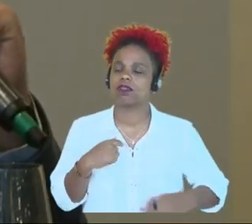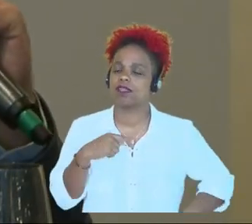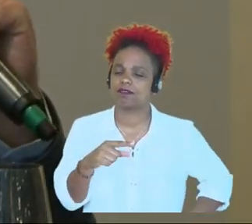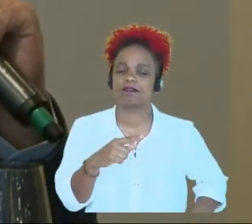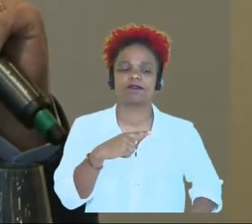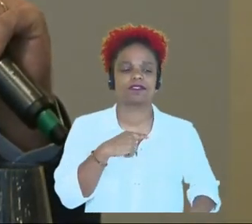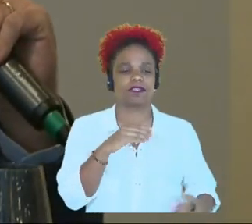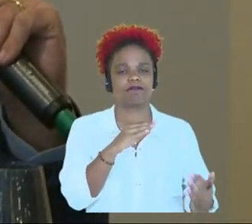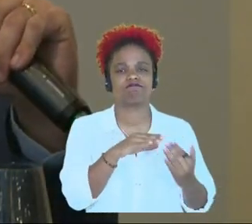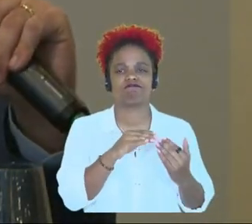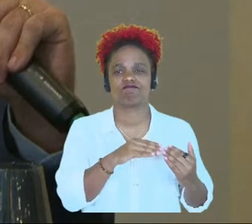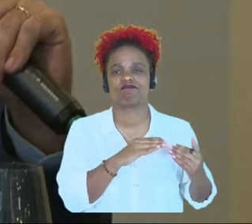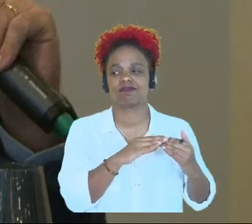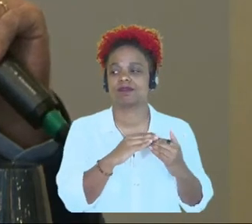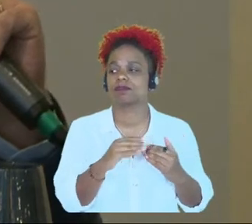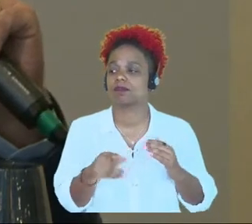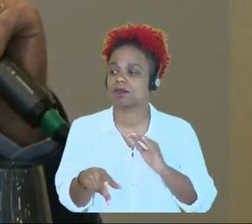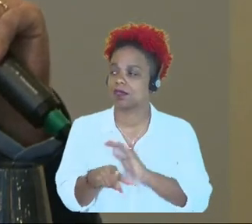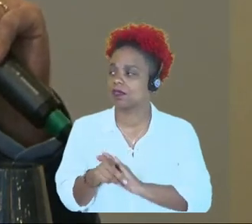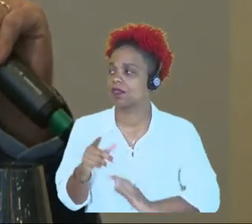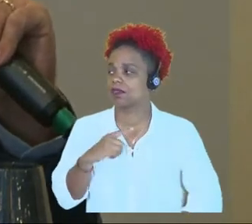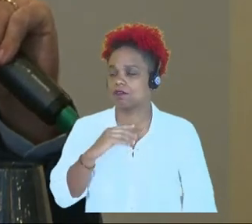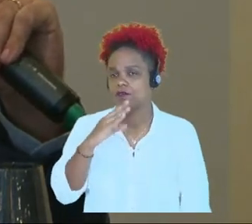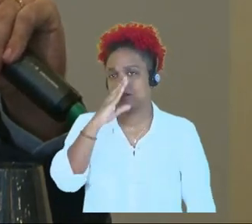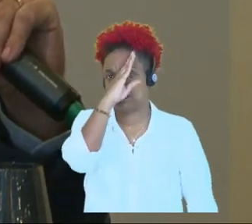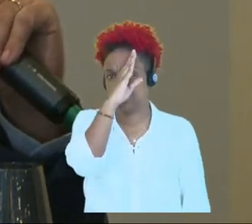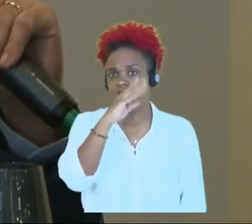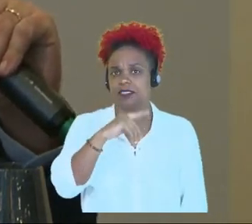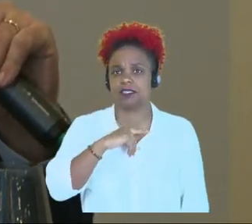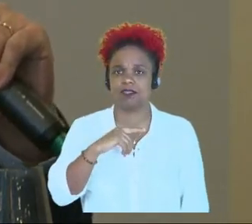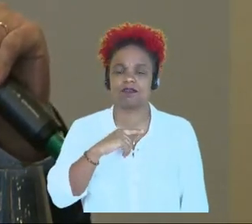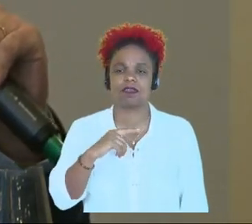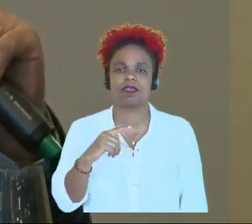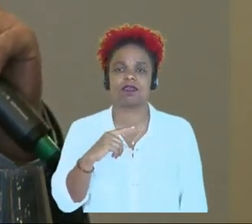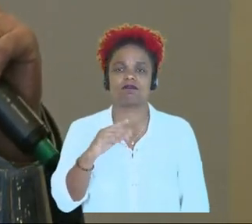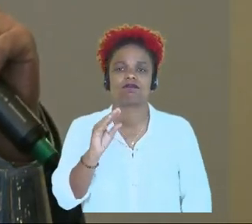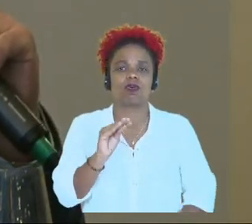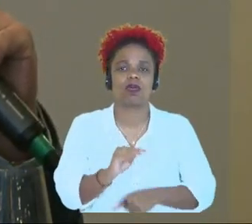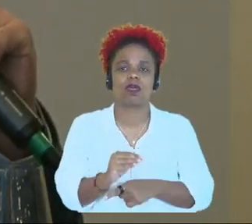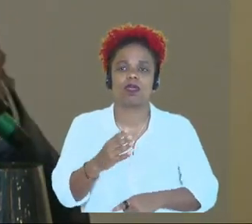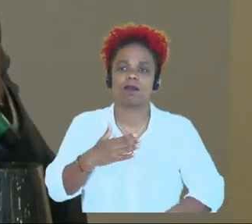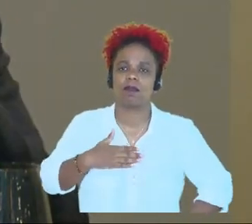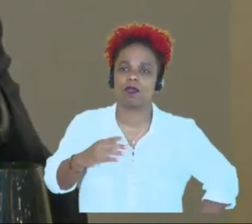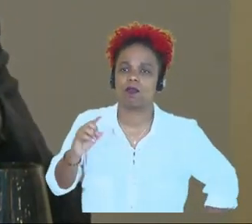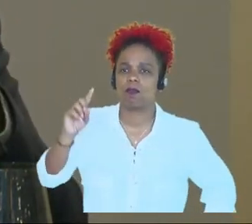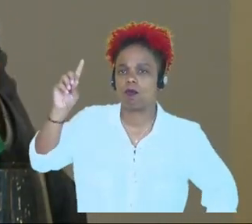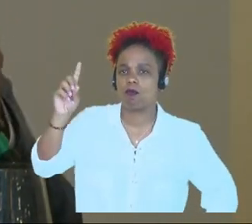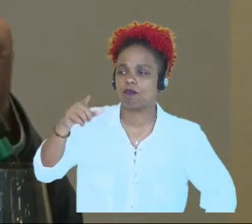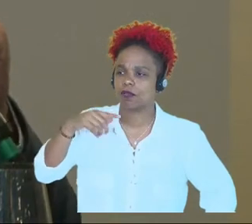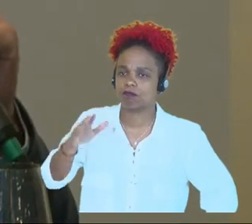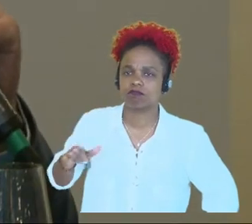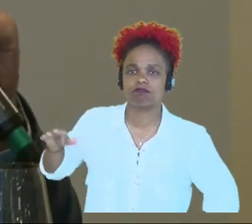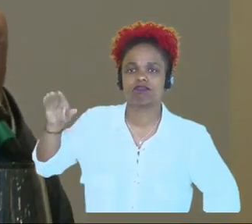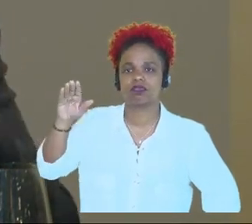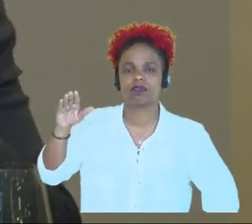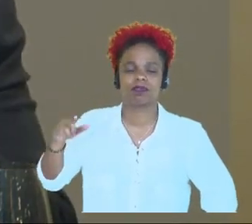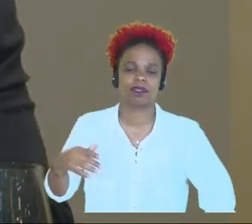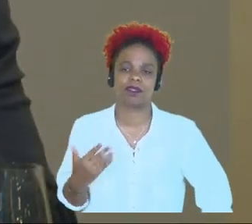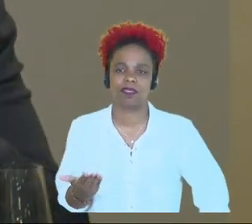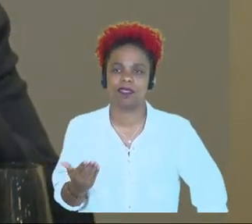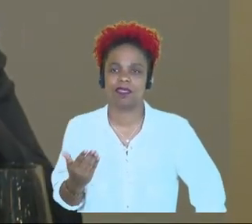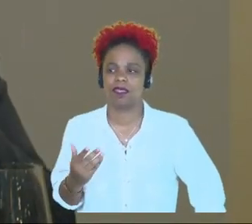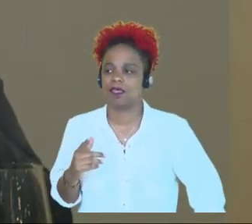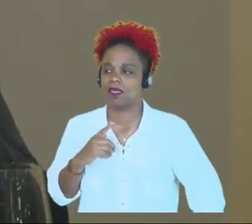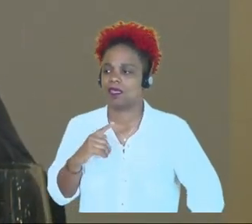enfim. As próprias falas do Bolsonaro, né, gente? Supremo é o povo. Supremo é o povo. E, na verdade, é uma luta